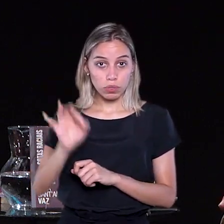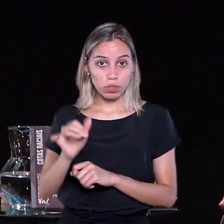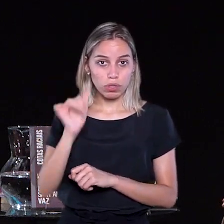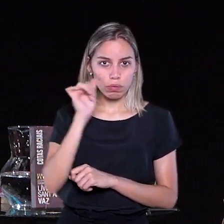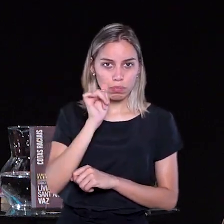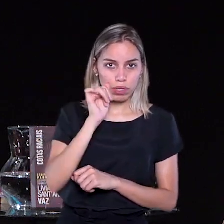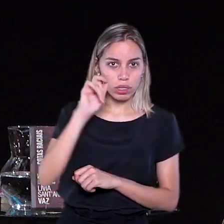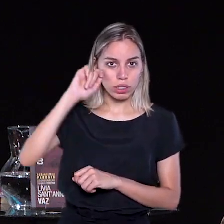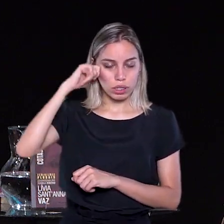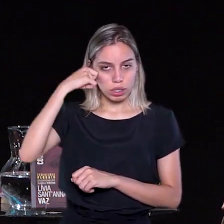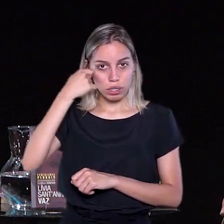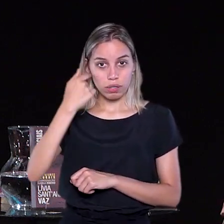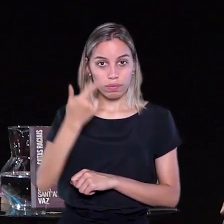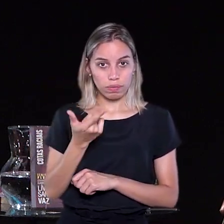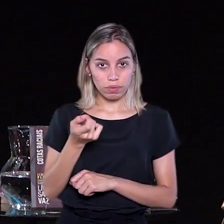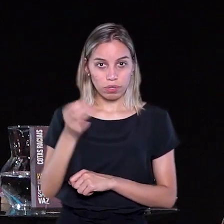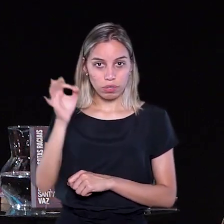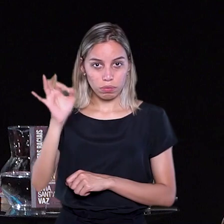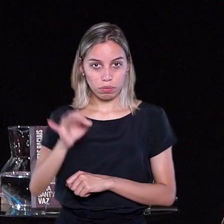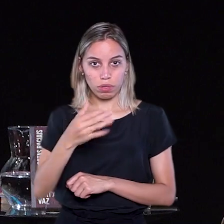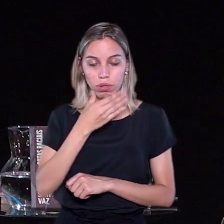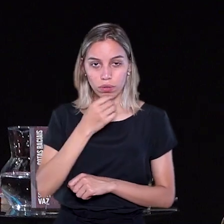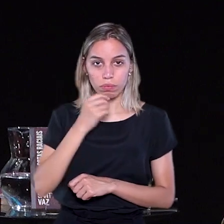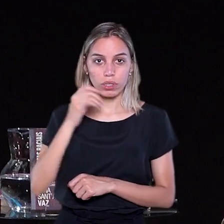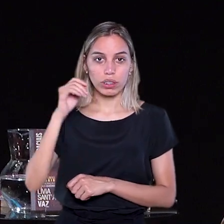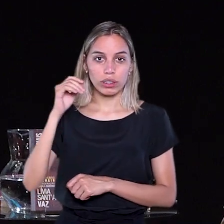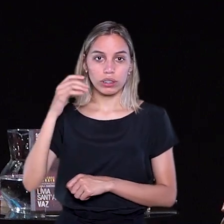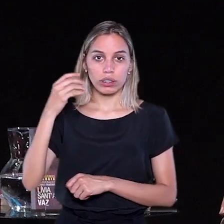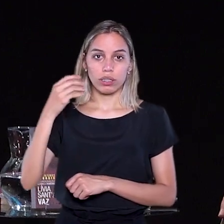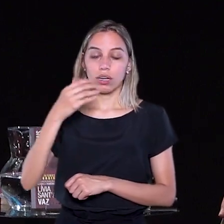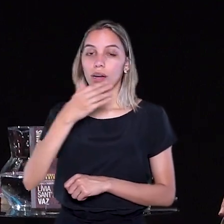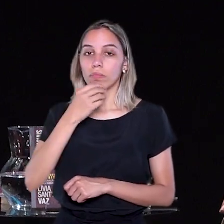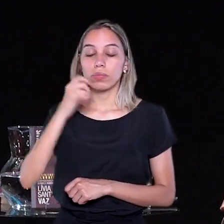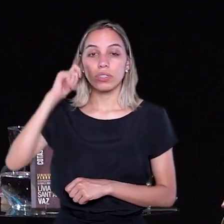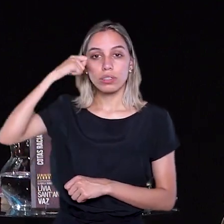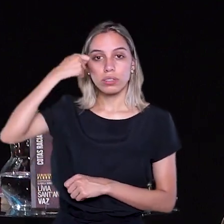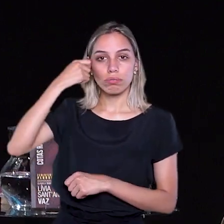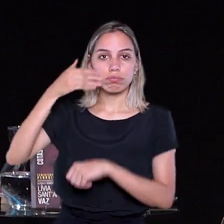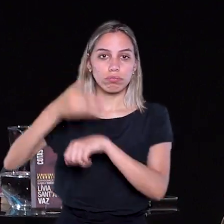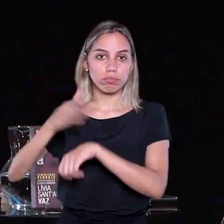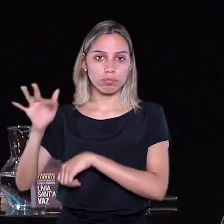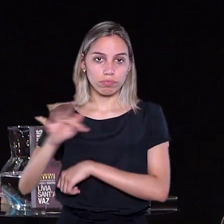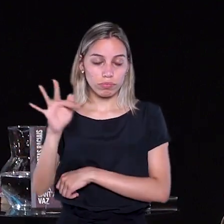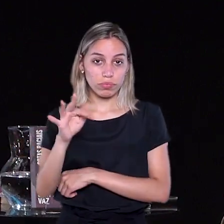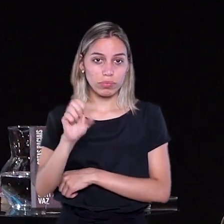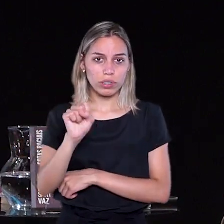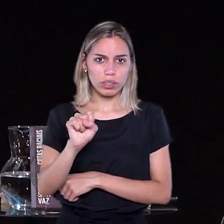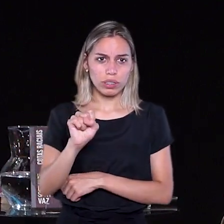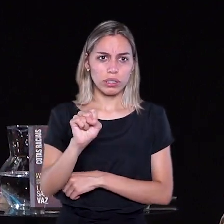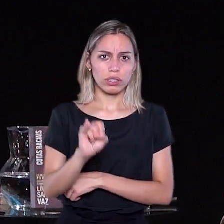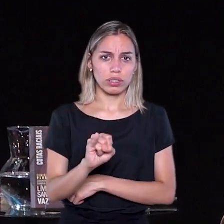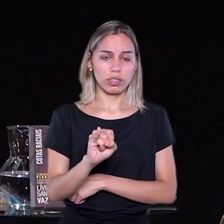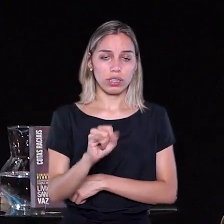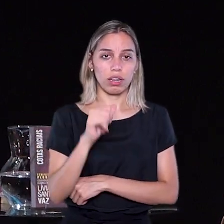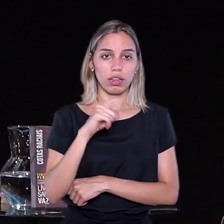mulheres negras e 20% para homens negros. E aqui eu vou invocar a Sueli Carneiro, quando ela diz que ser uma mulher negra na sociedade